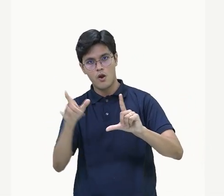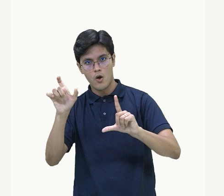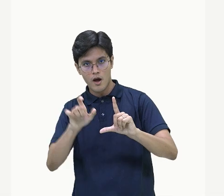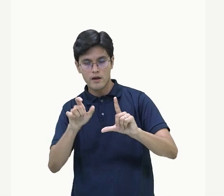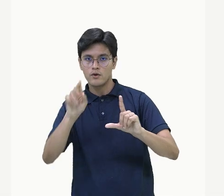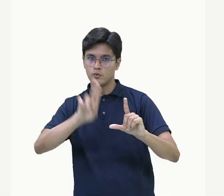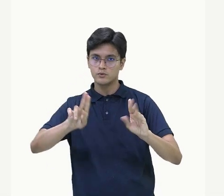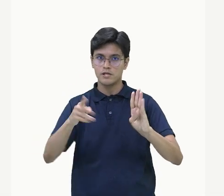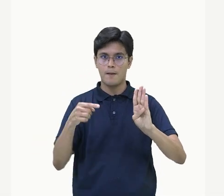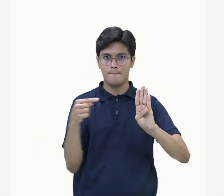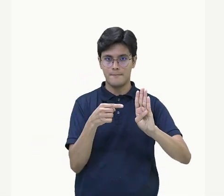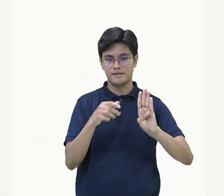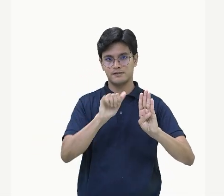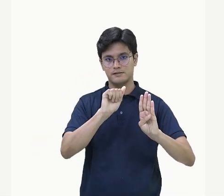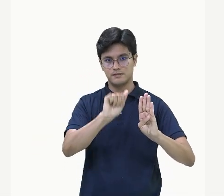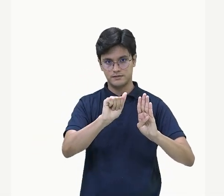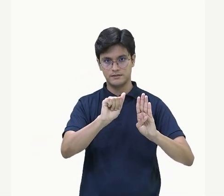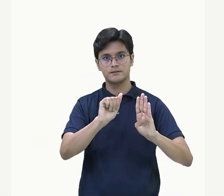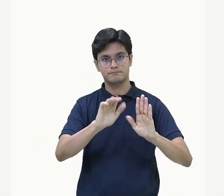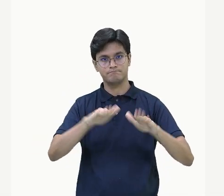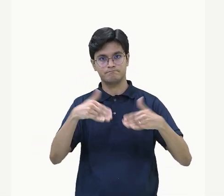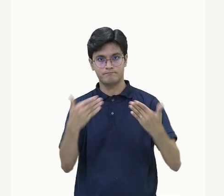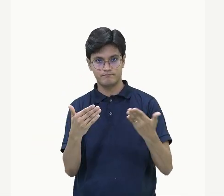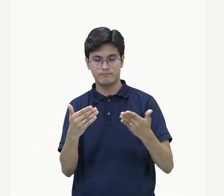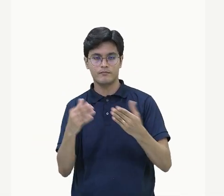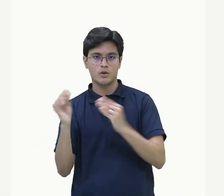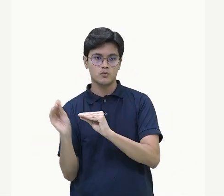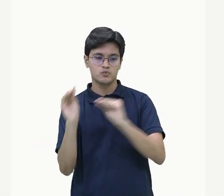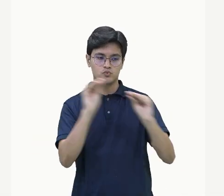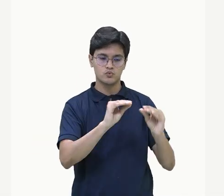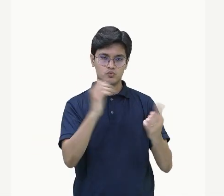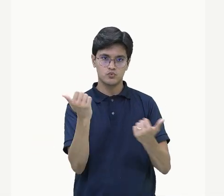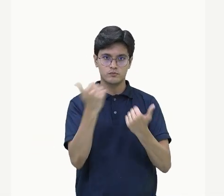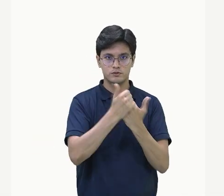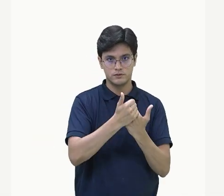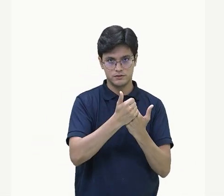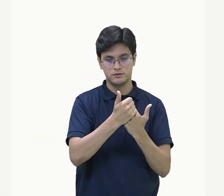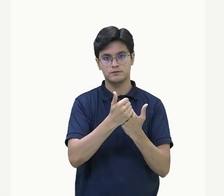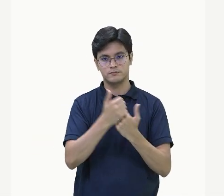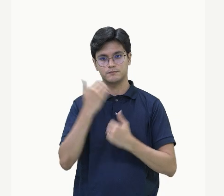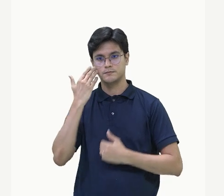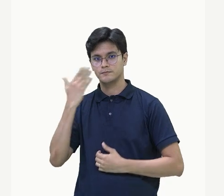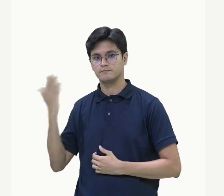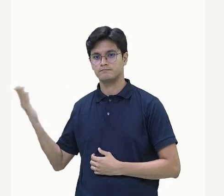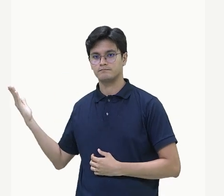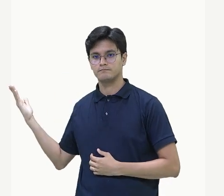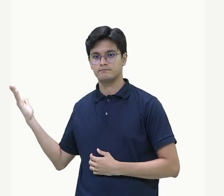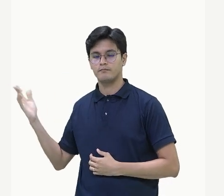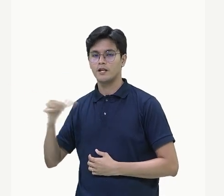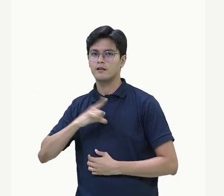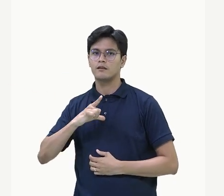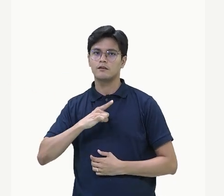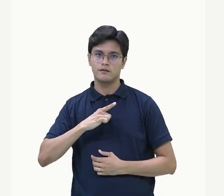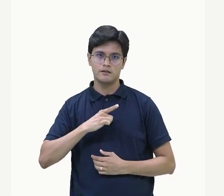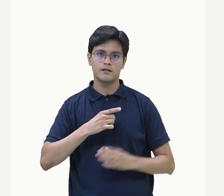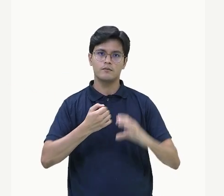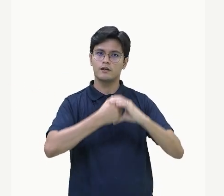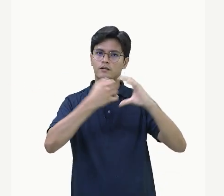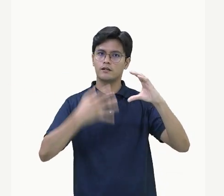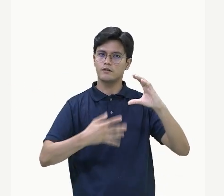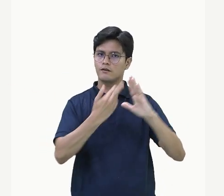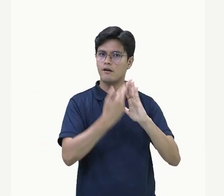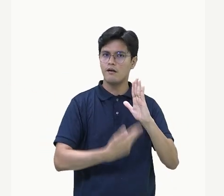de x por logaritmo de x na base a. Tem uma propriedade do